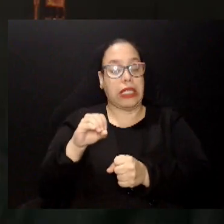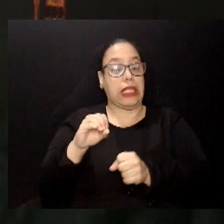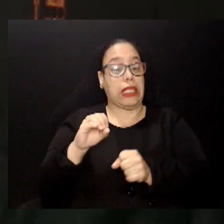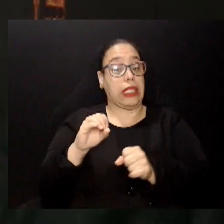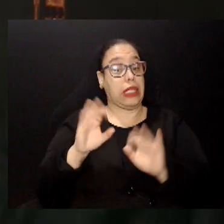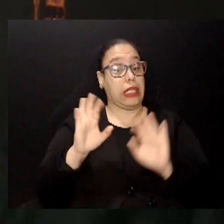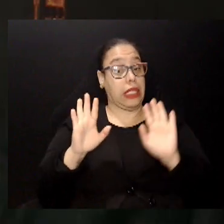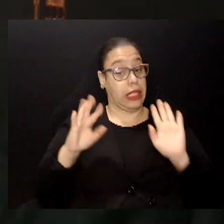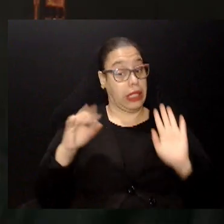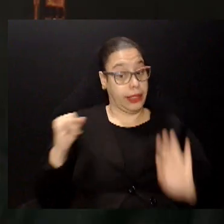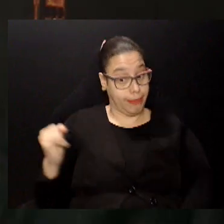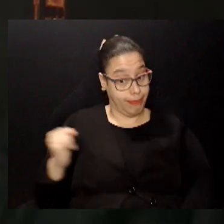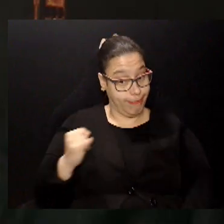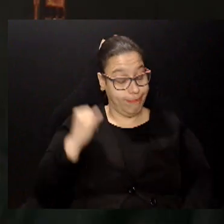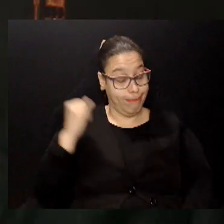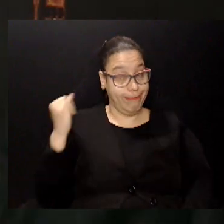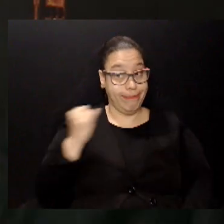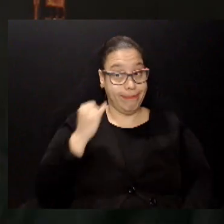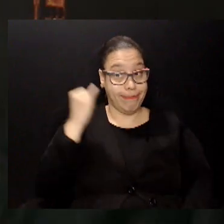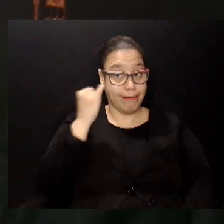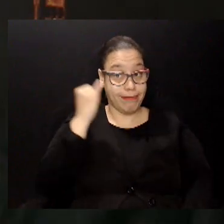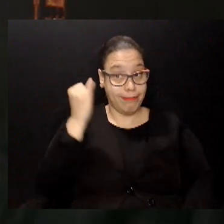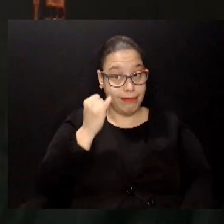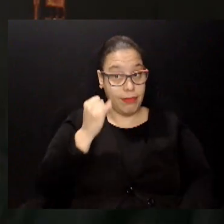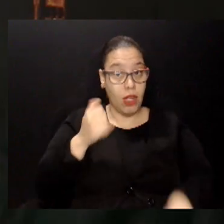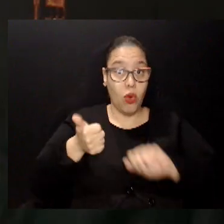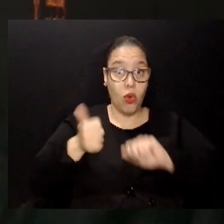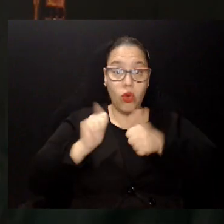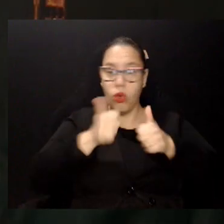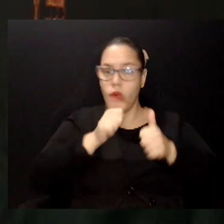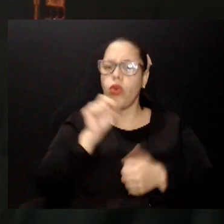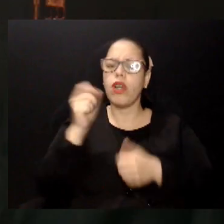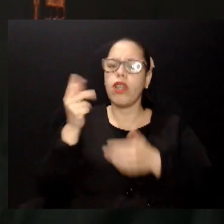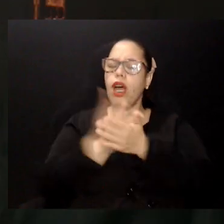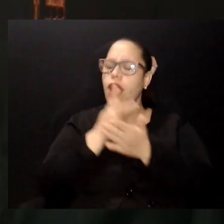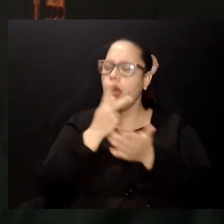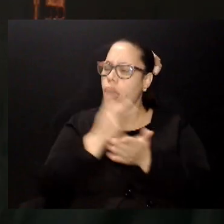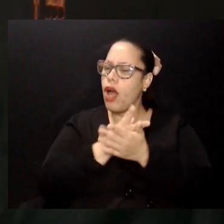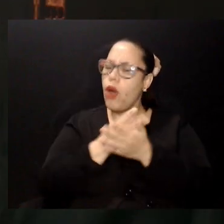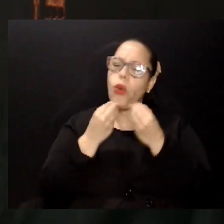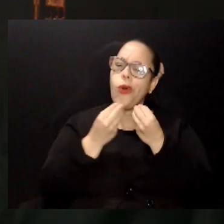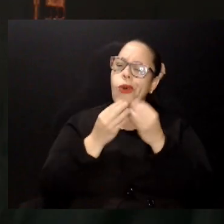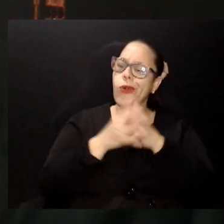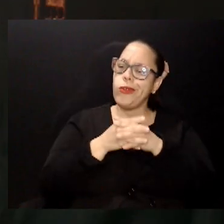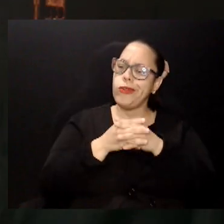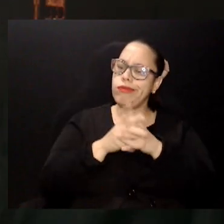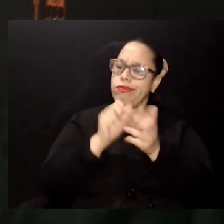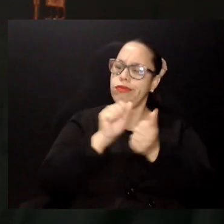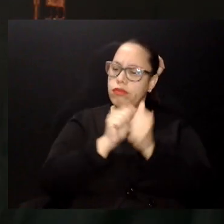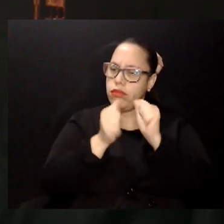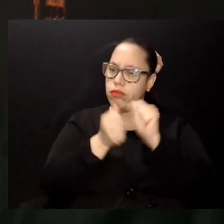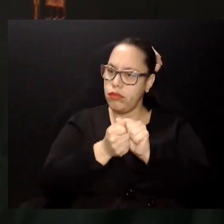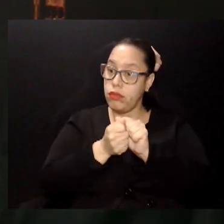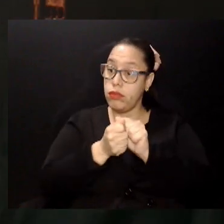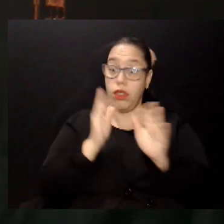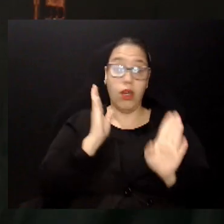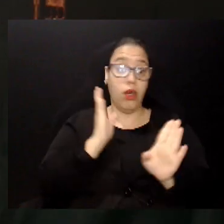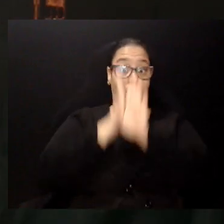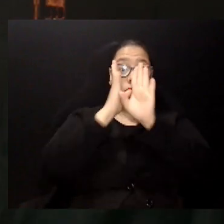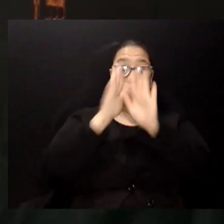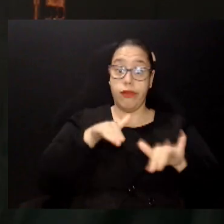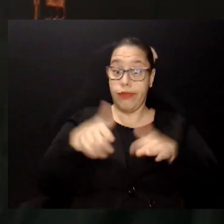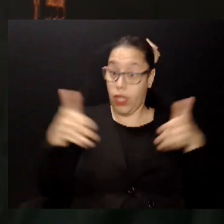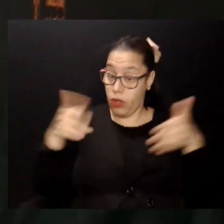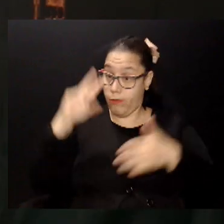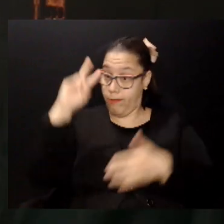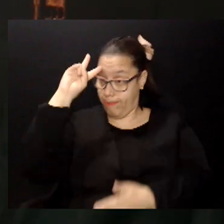um raio-x aí, ver o que está errado e começar a colocar as coisas nos trilhos. De repente, seja o momento de virar a chave com